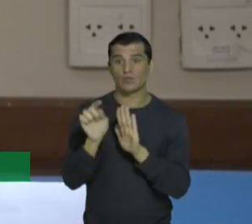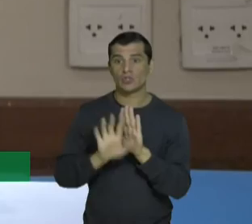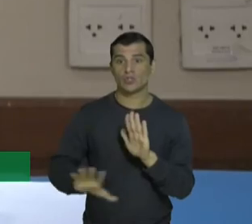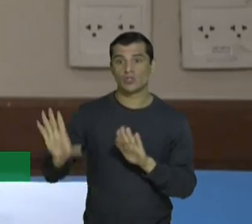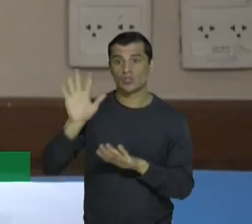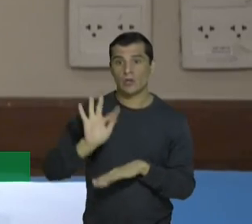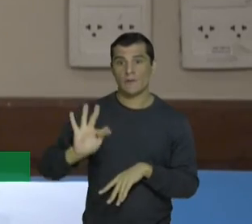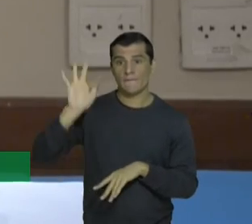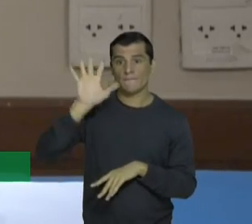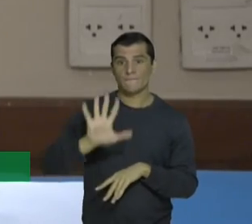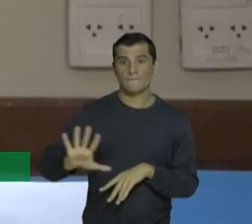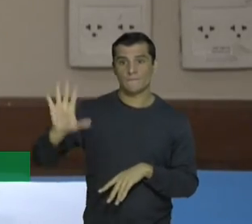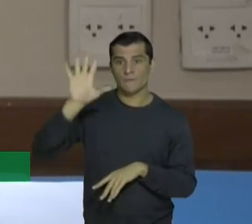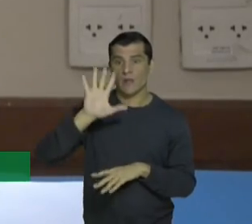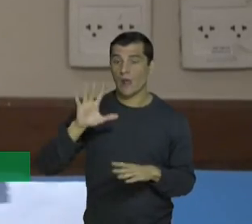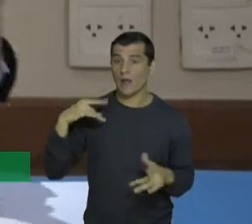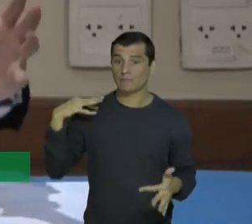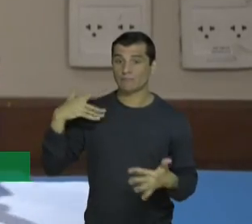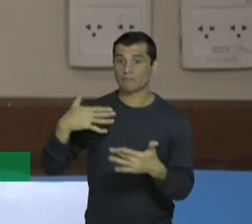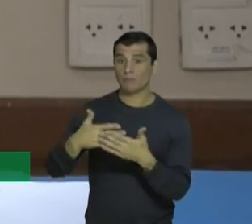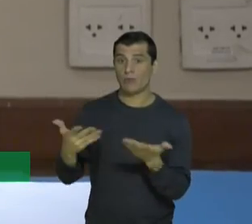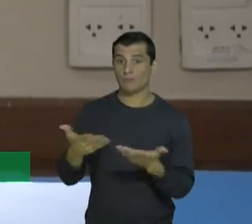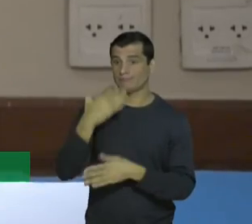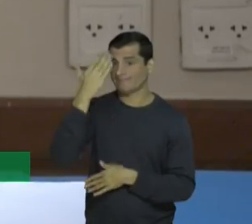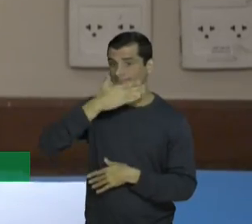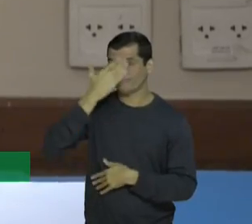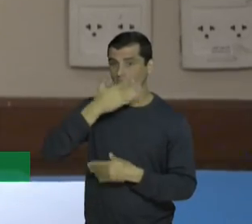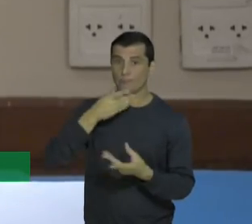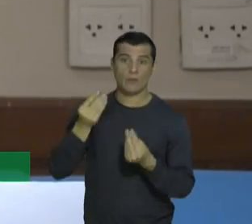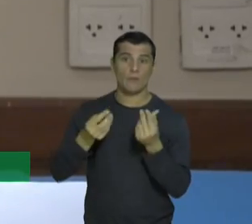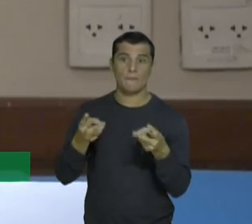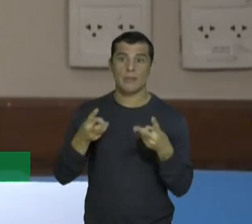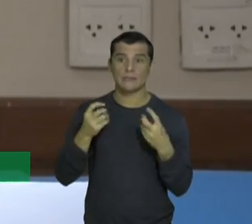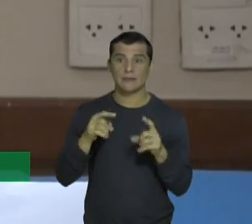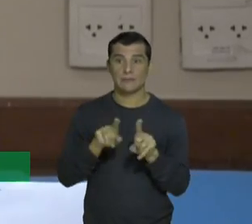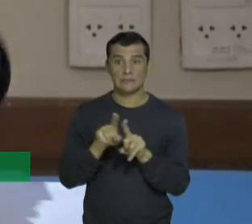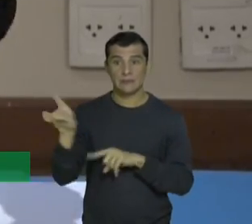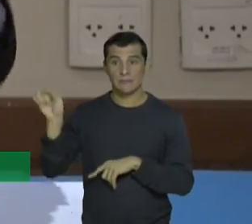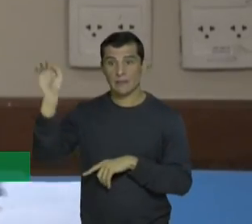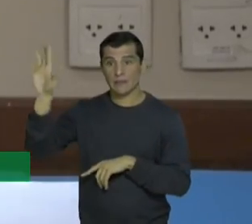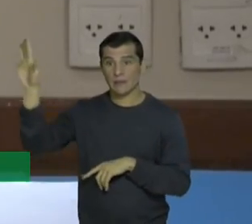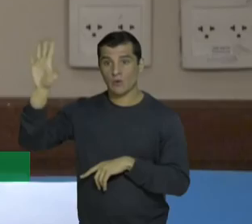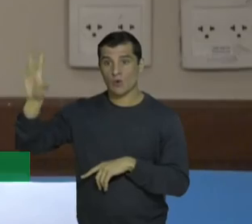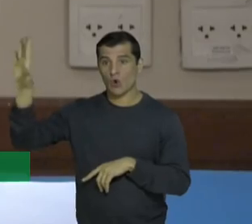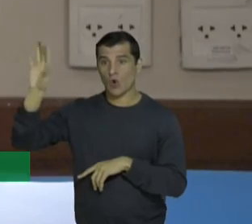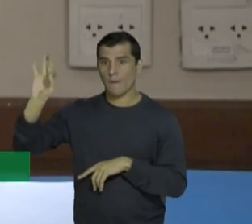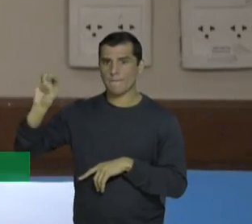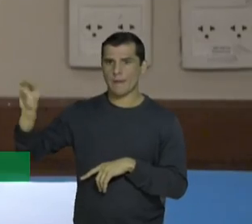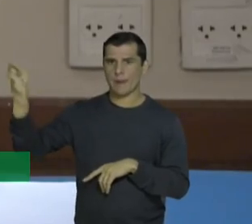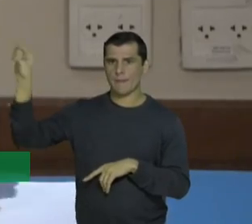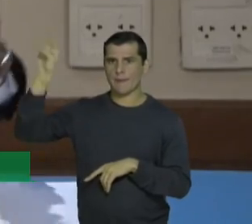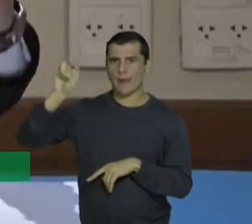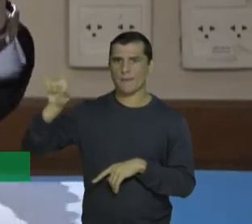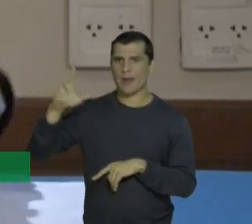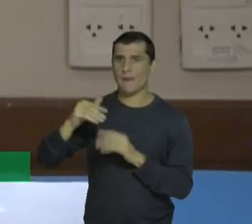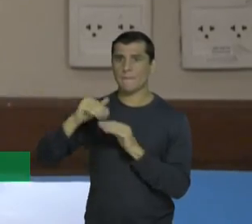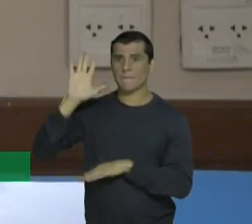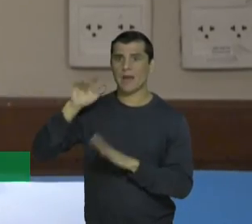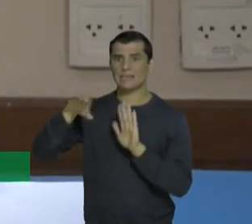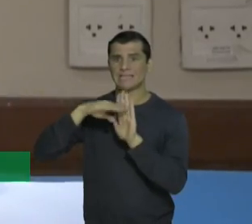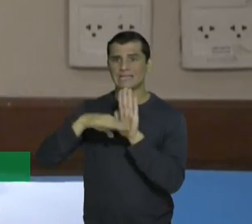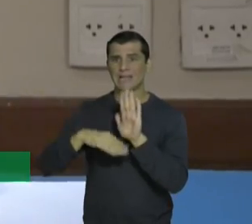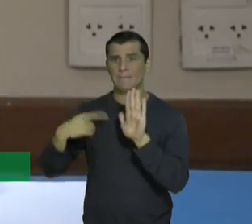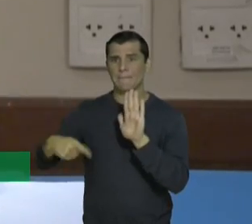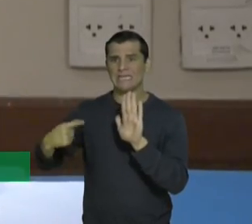acordo isso eu não tô vendo até aqui e também não tô vendo muita boa vontade da União Europeia dado aumento de exigências que eles fazem fica pro